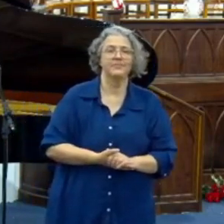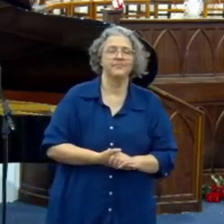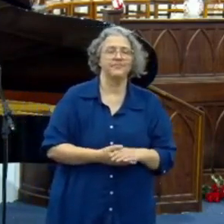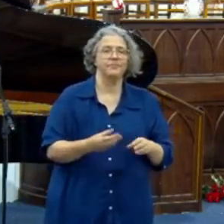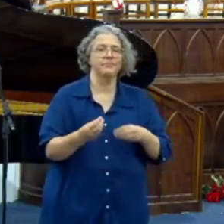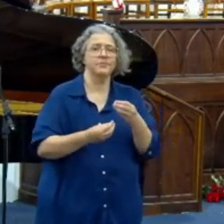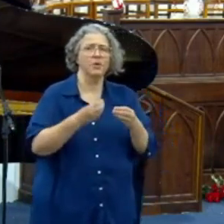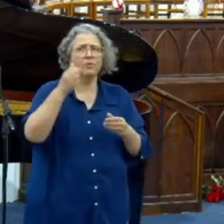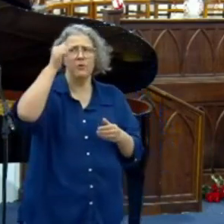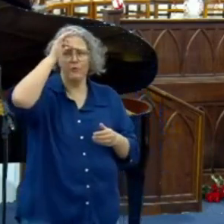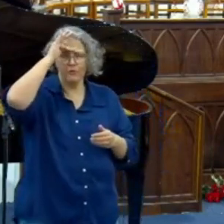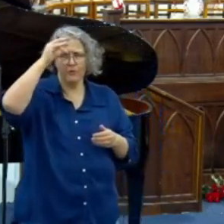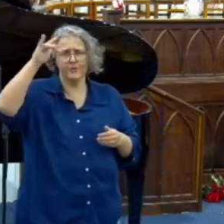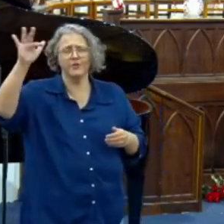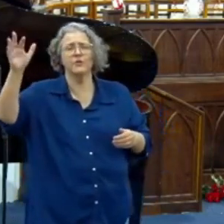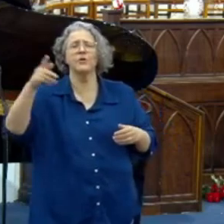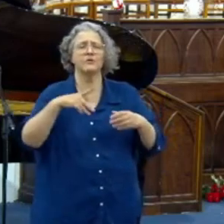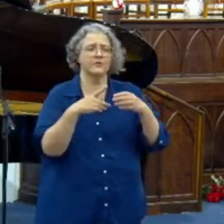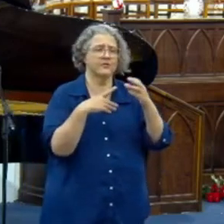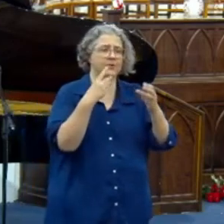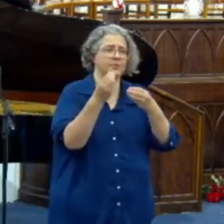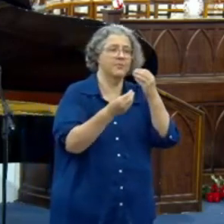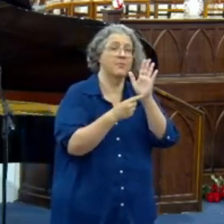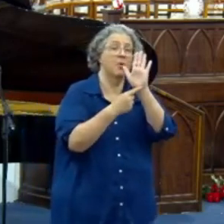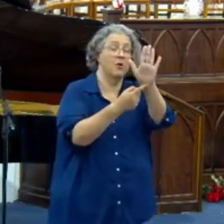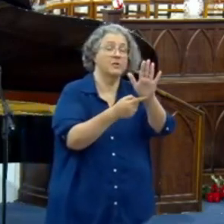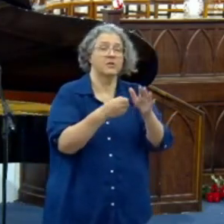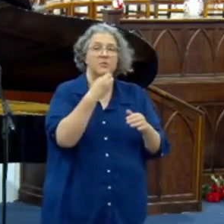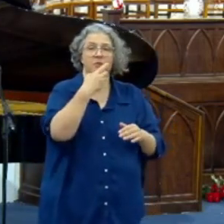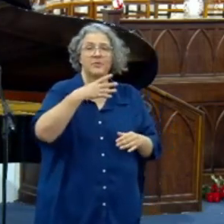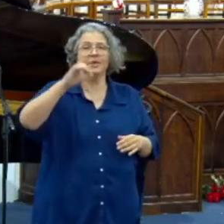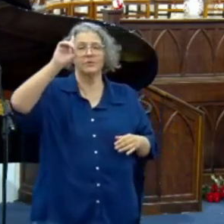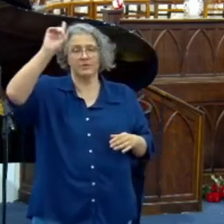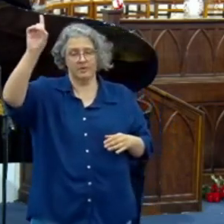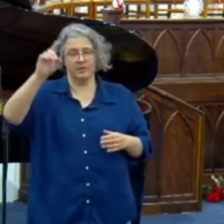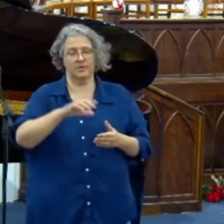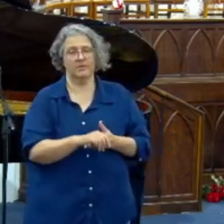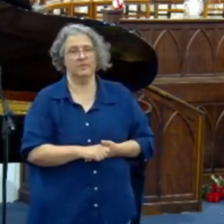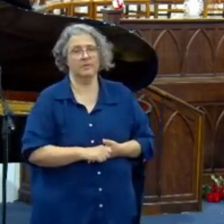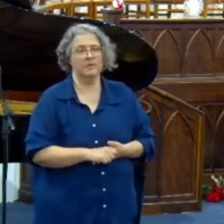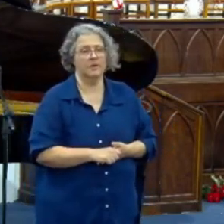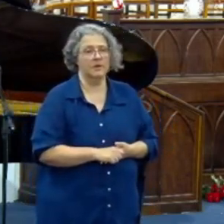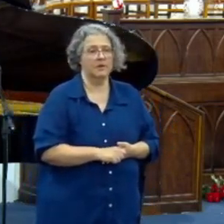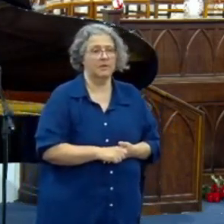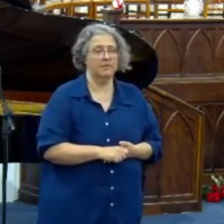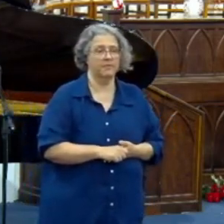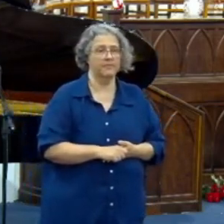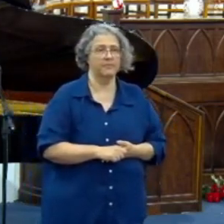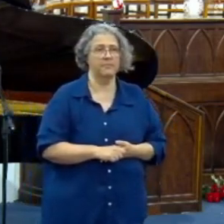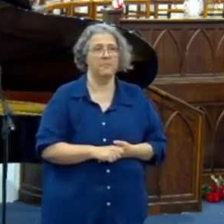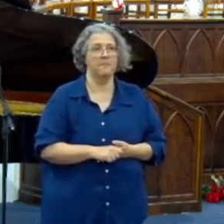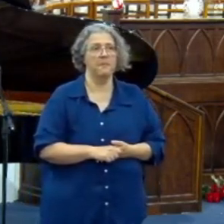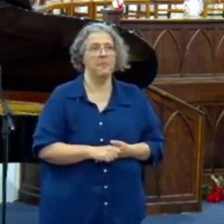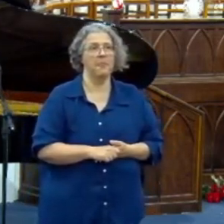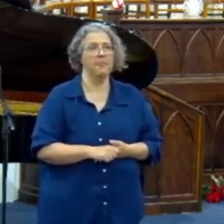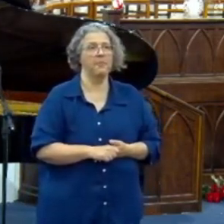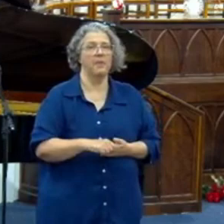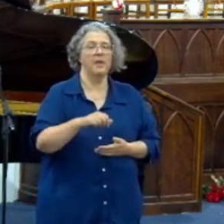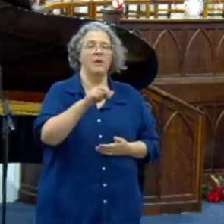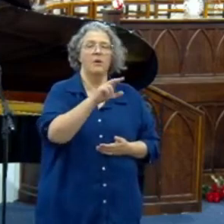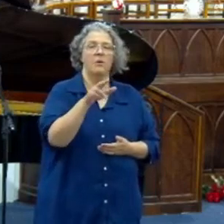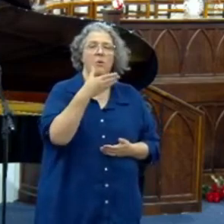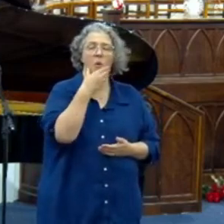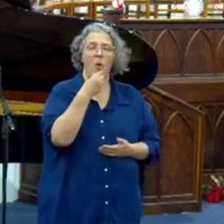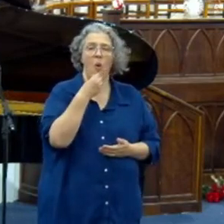que Martin Lloyd-Jones, um médico inglês, pastor, foi capelão